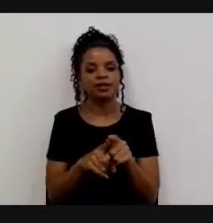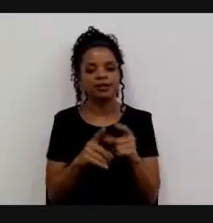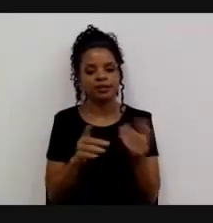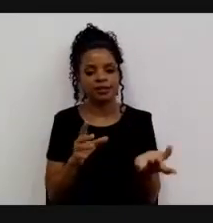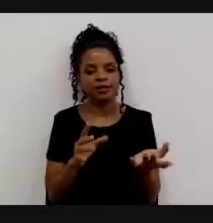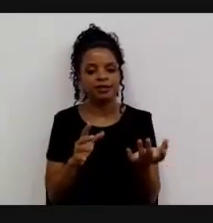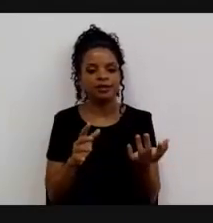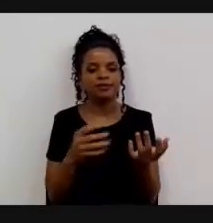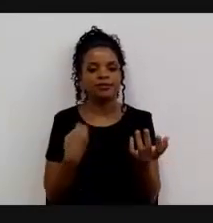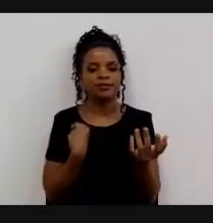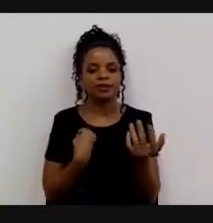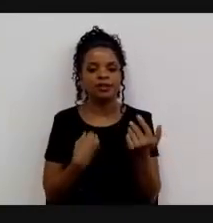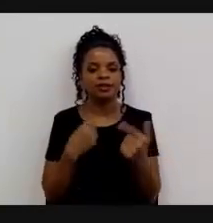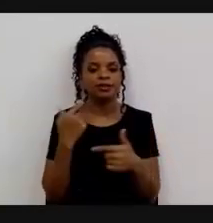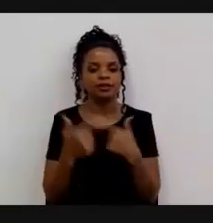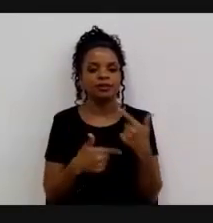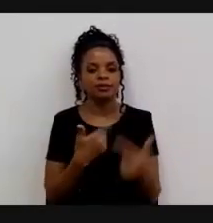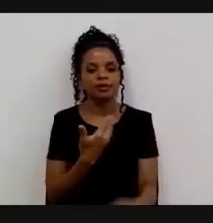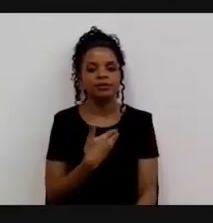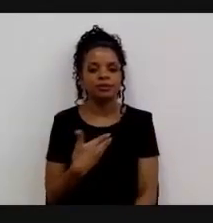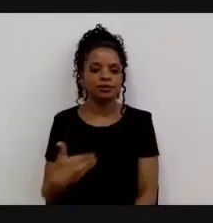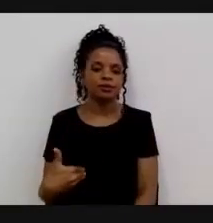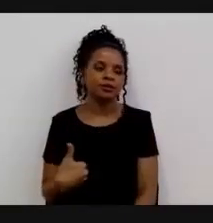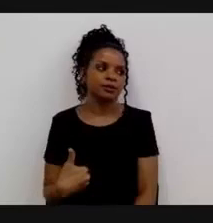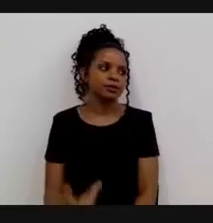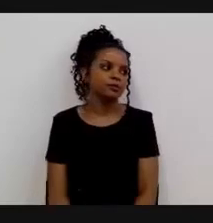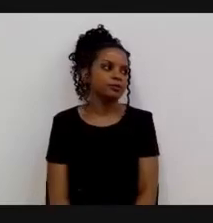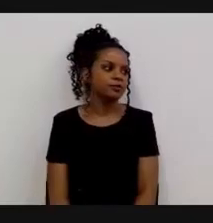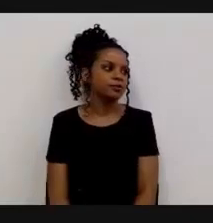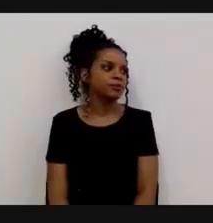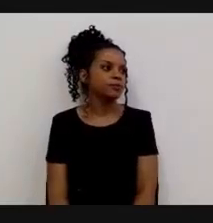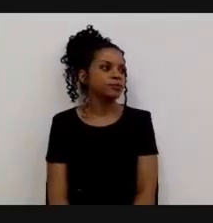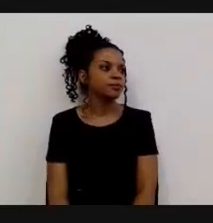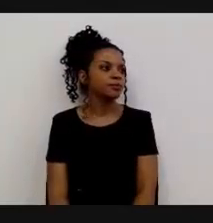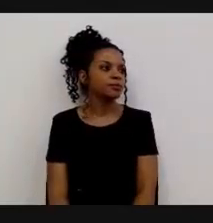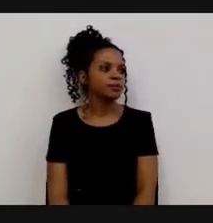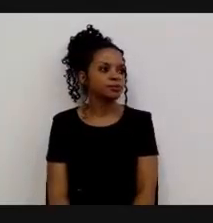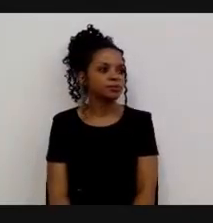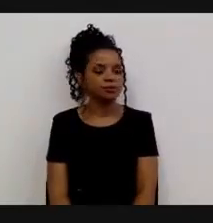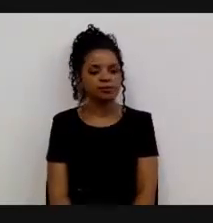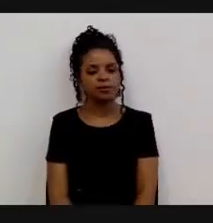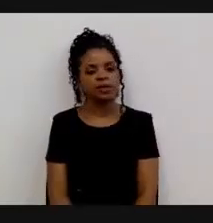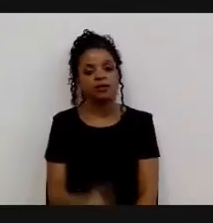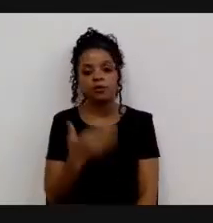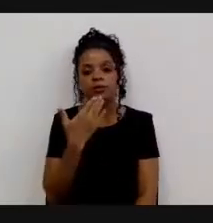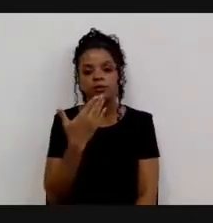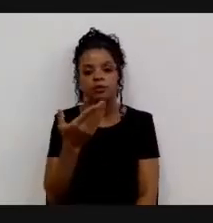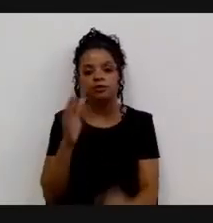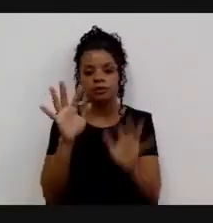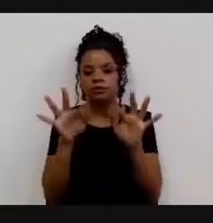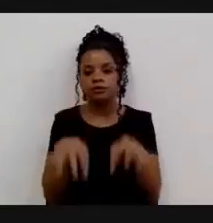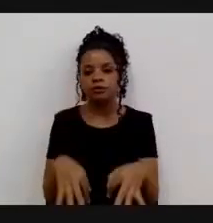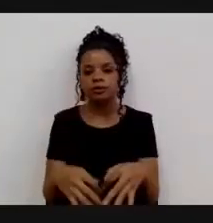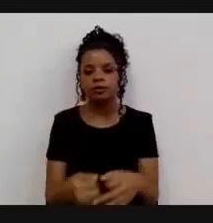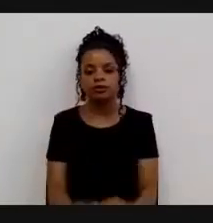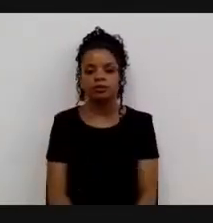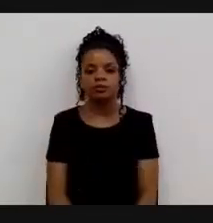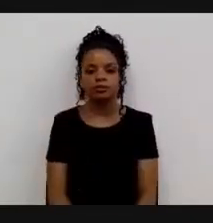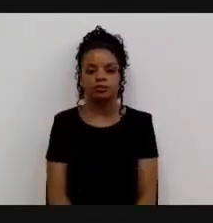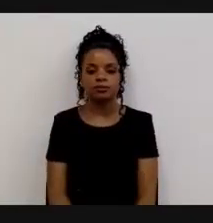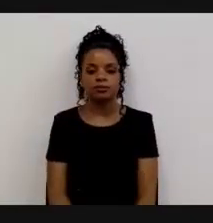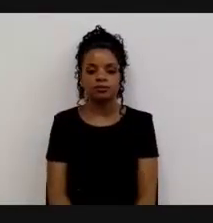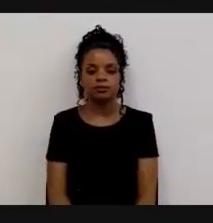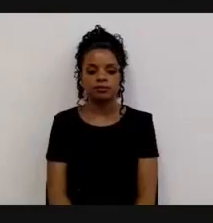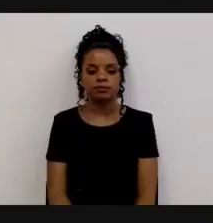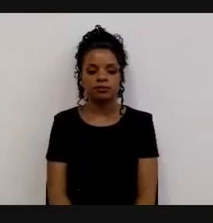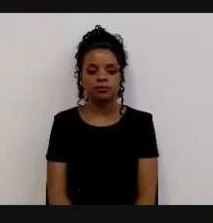dela política, na sua vida pública. Oi, Janete, vou pedir que você conclua, que a gente já excedeu o tempo. Pronto,